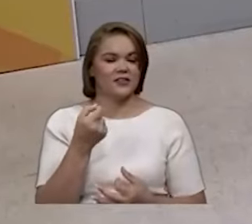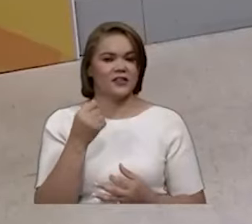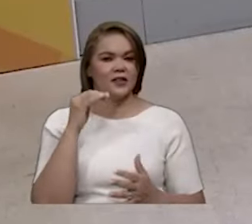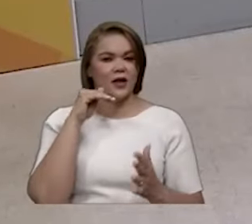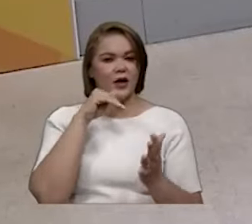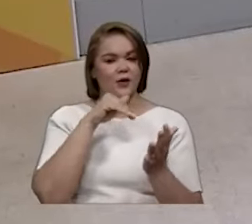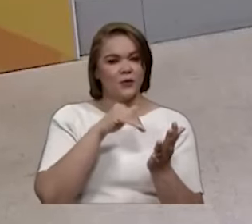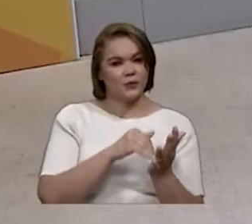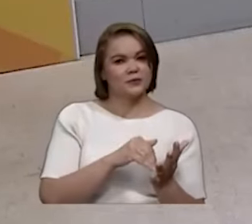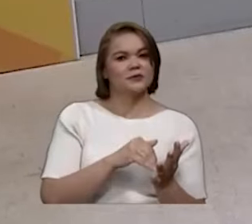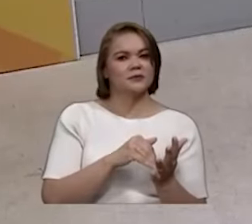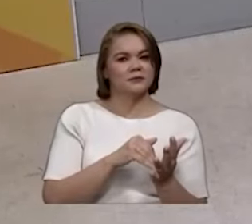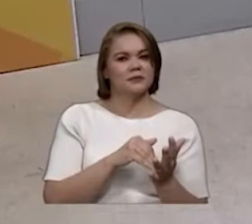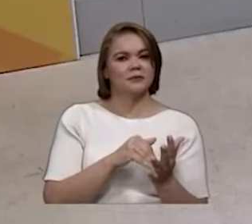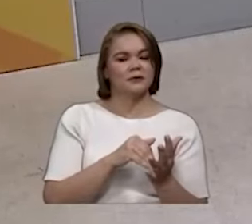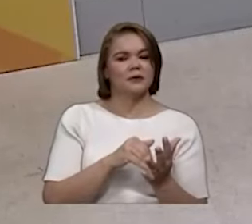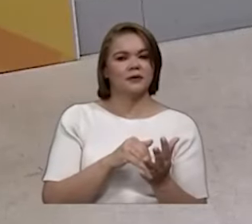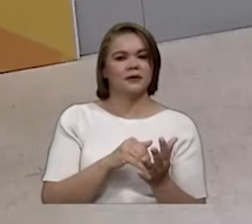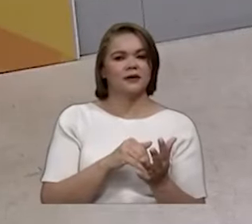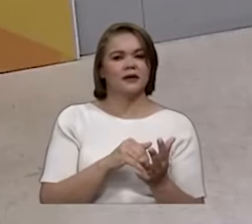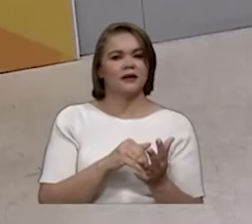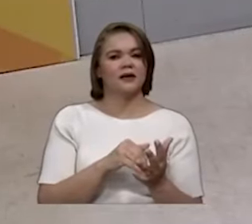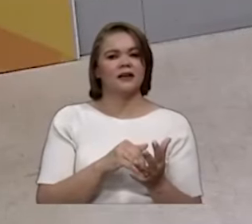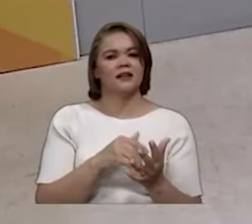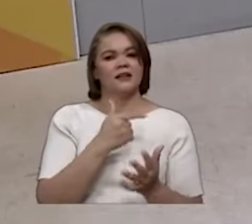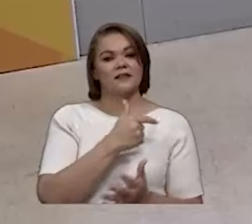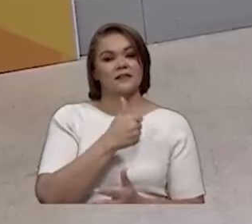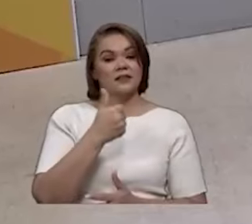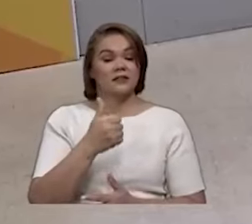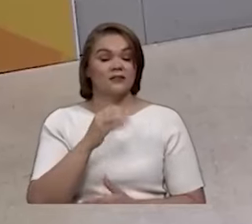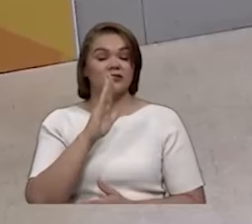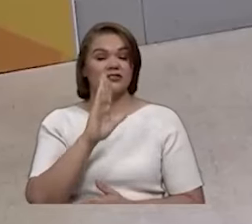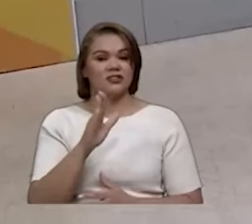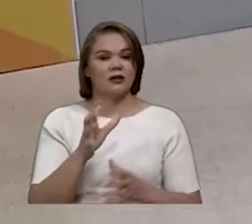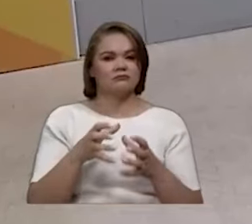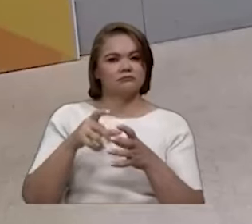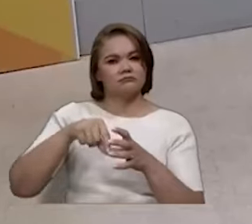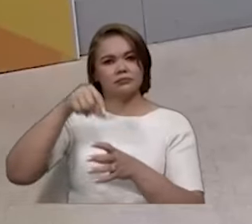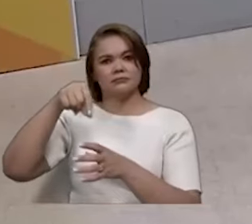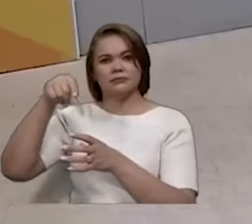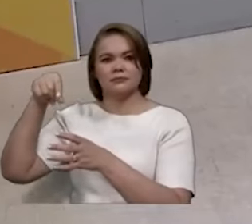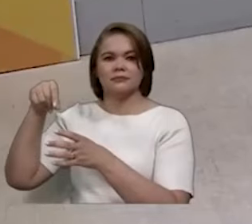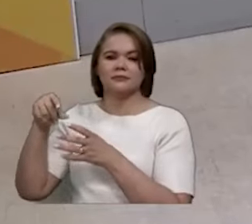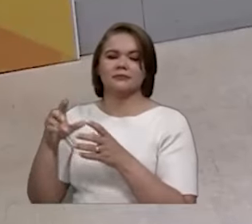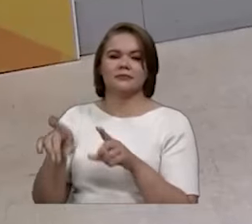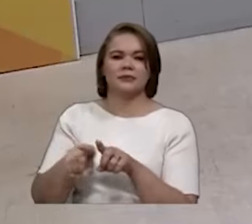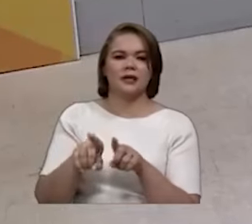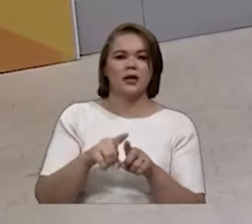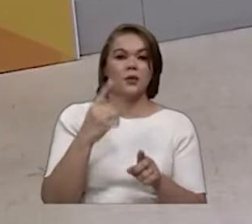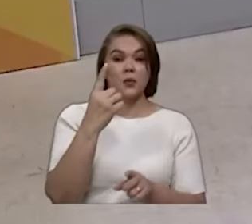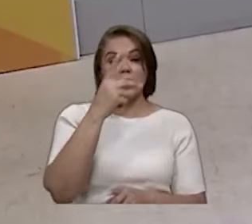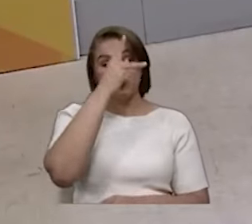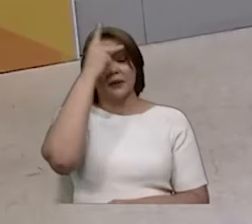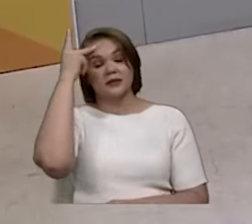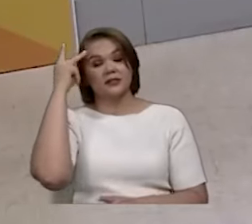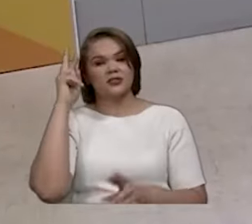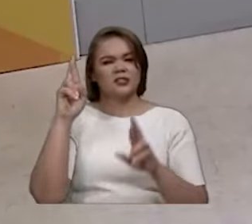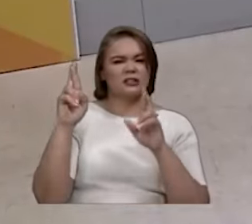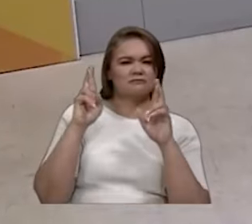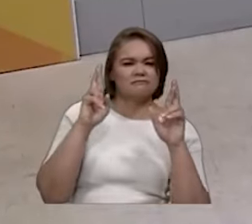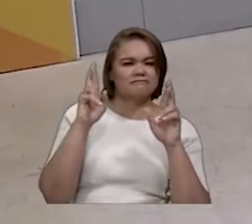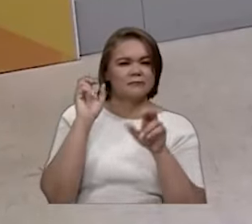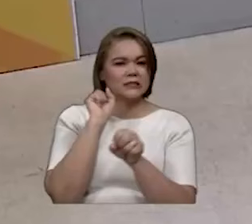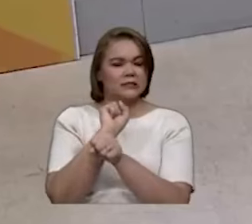bola chamada no total de 21 bolinhas que já saíram. Tem aí um título na